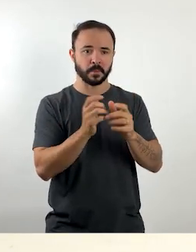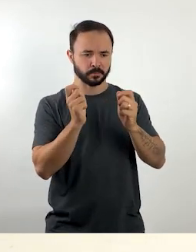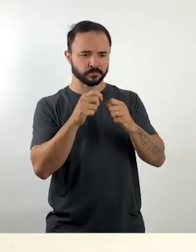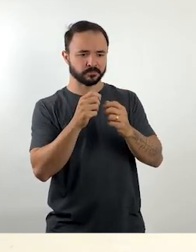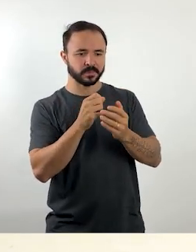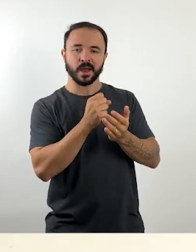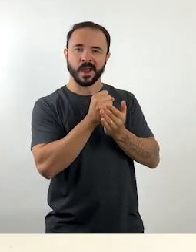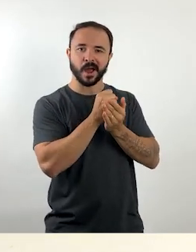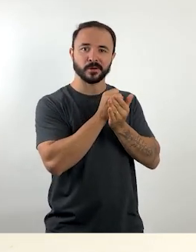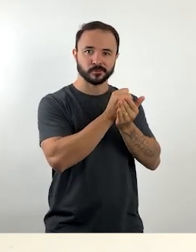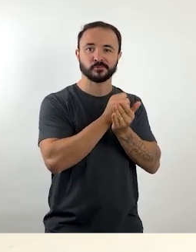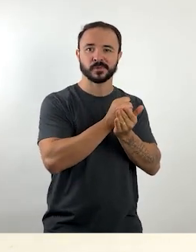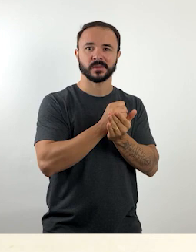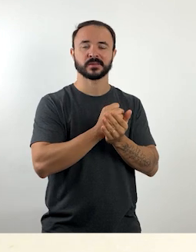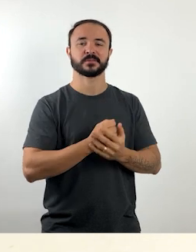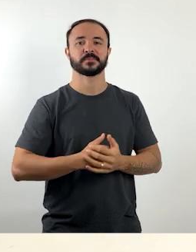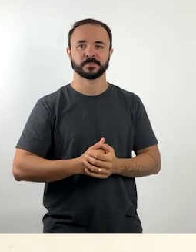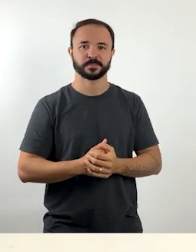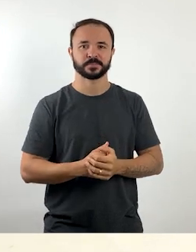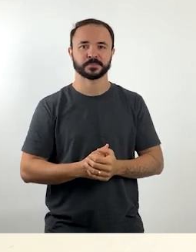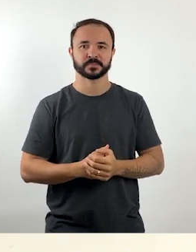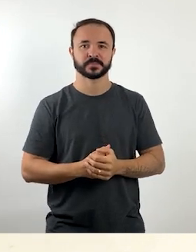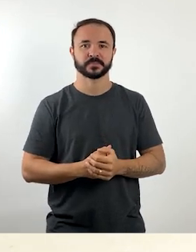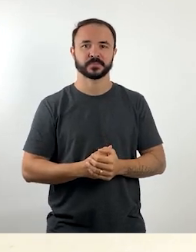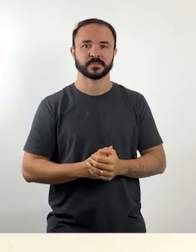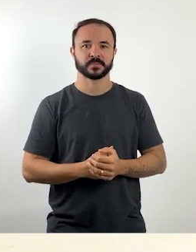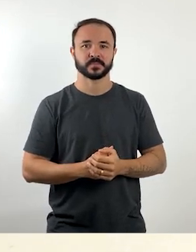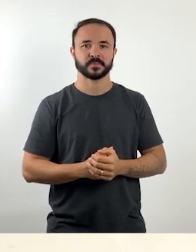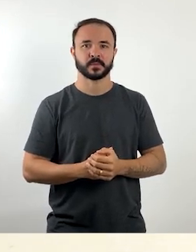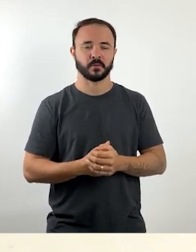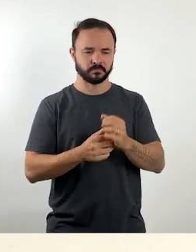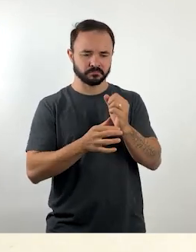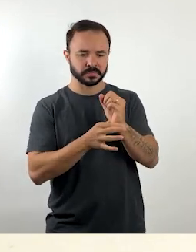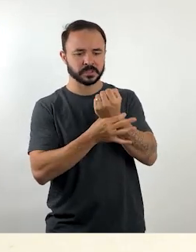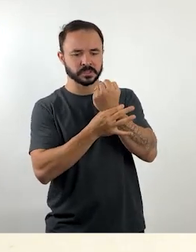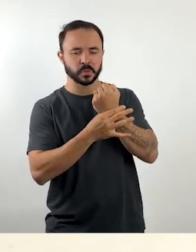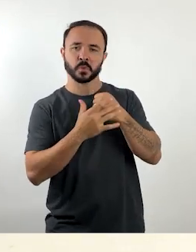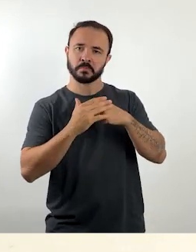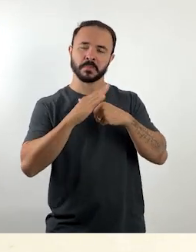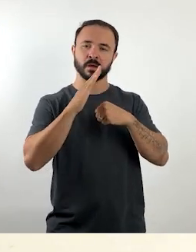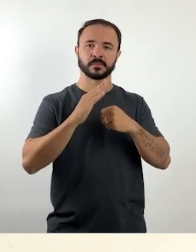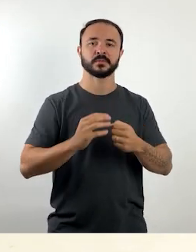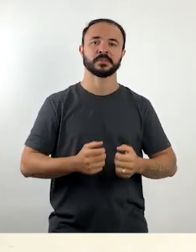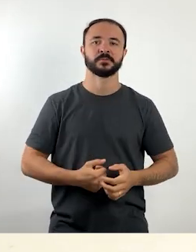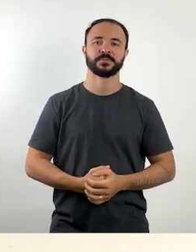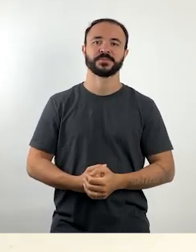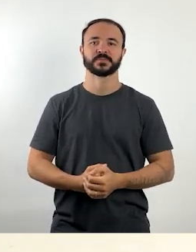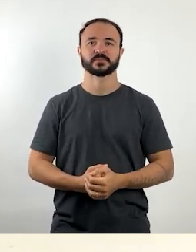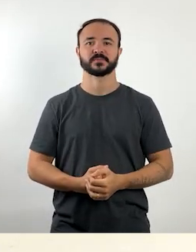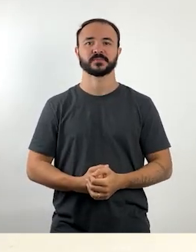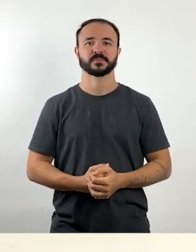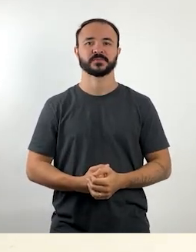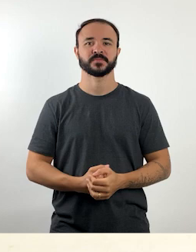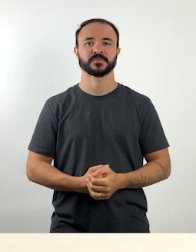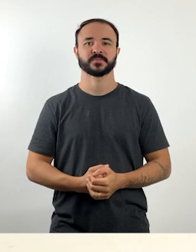fixar uma de um lado, ele vai atravessar o frame para o outro lado, e aqui também,